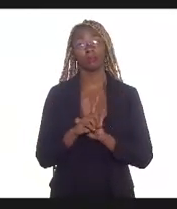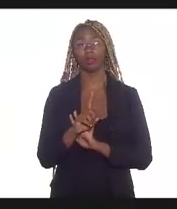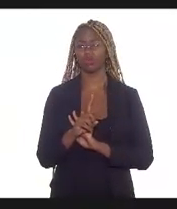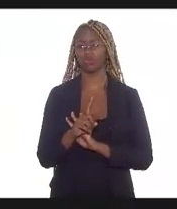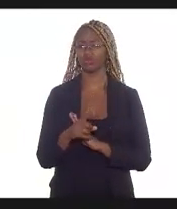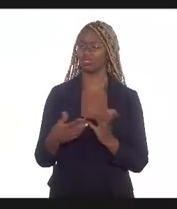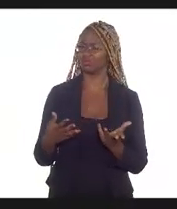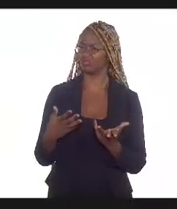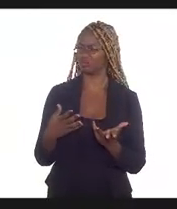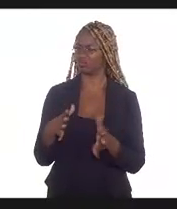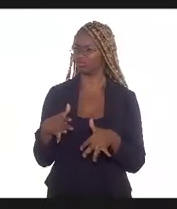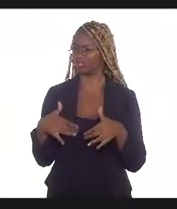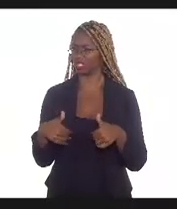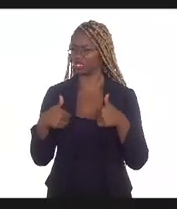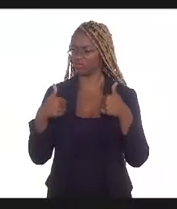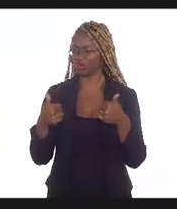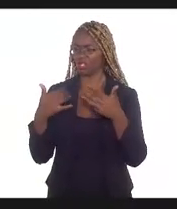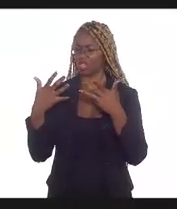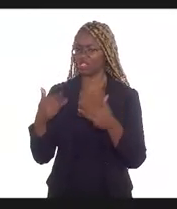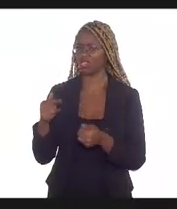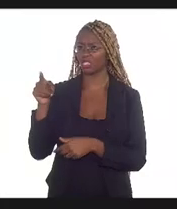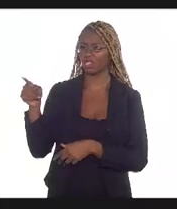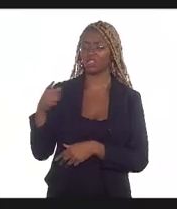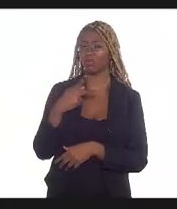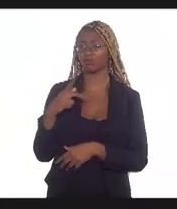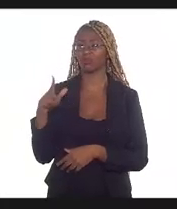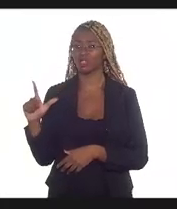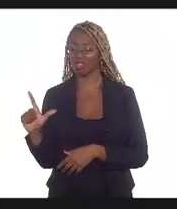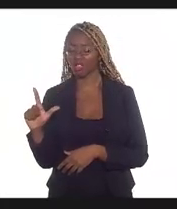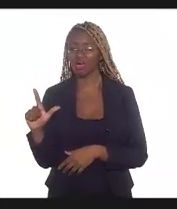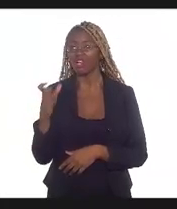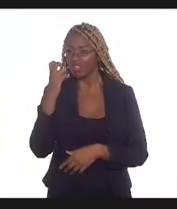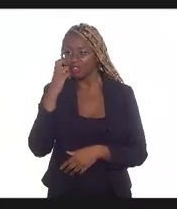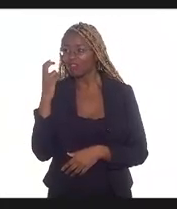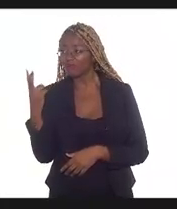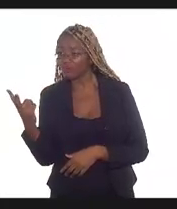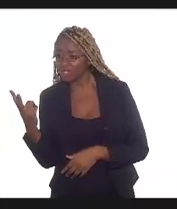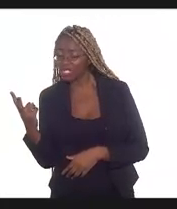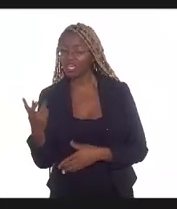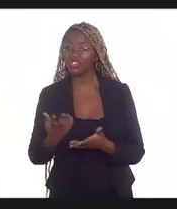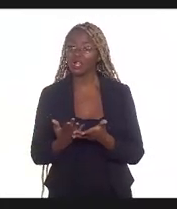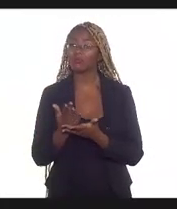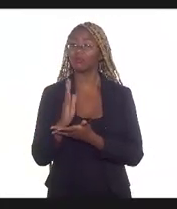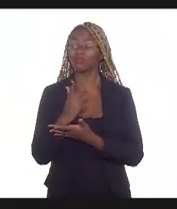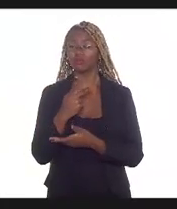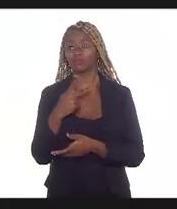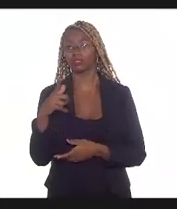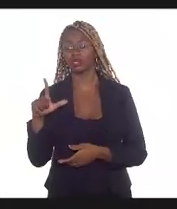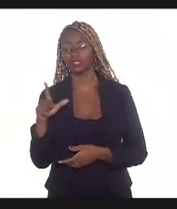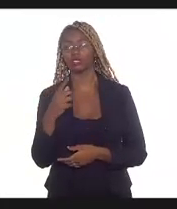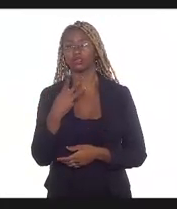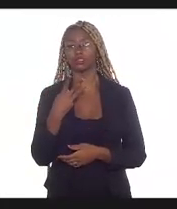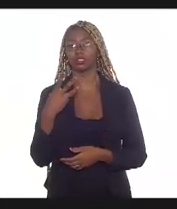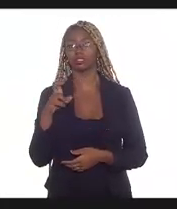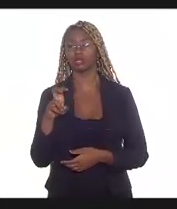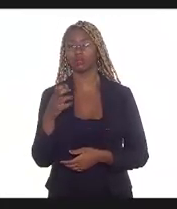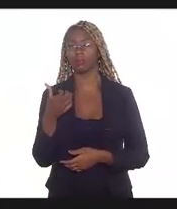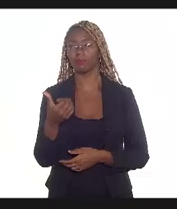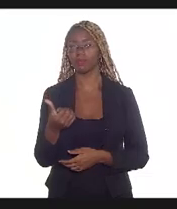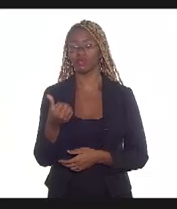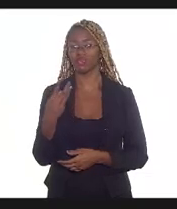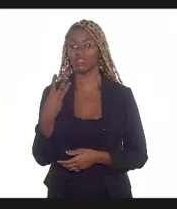seria aguardar a sanção do PL para fazer pela prejudicabilidade, pela aprovação do PL 3563 de 21, em